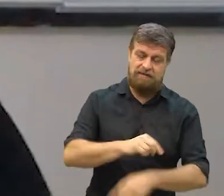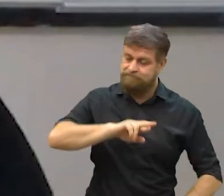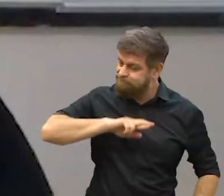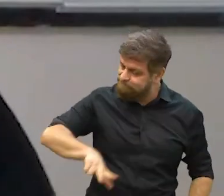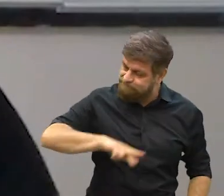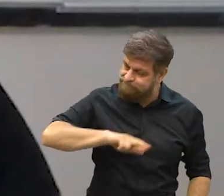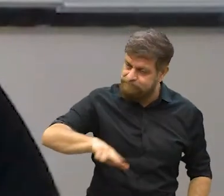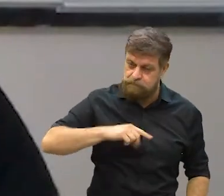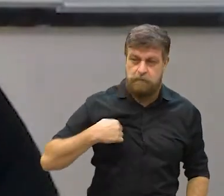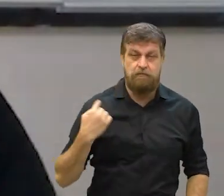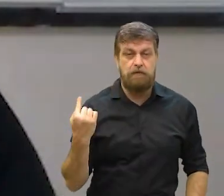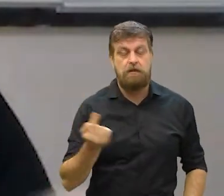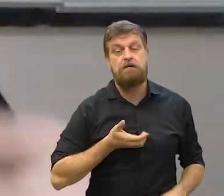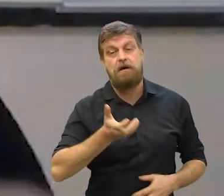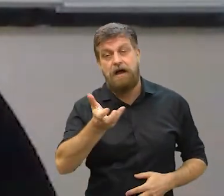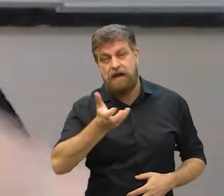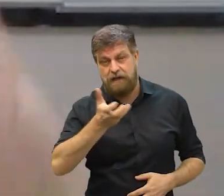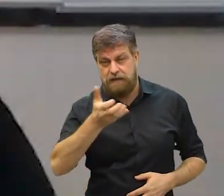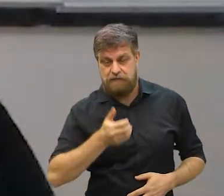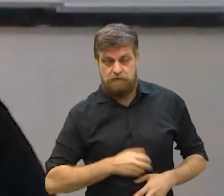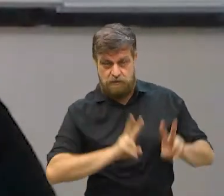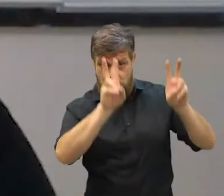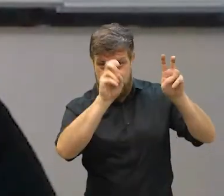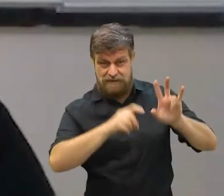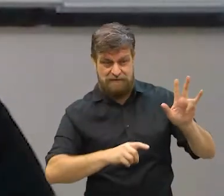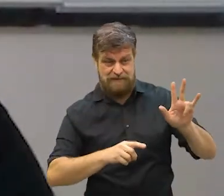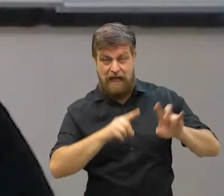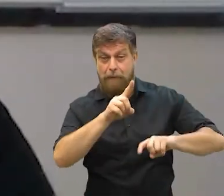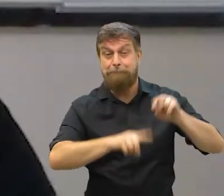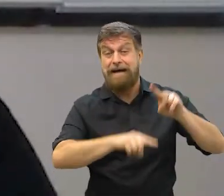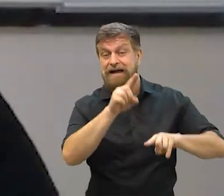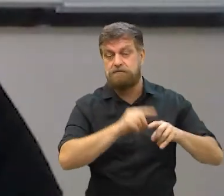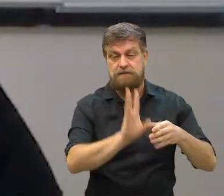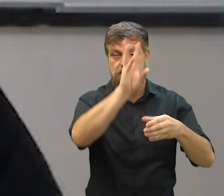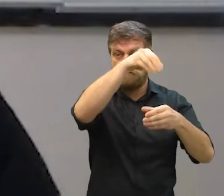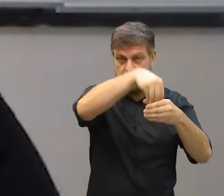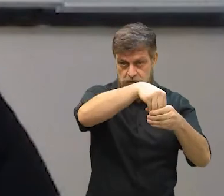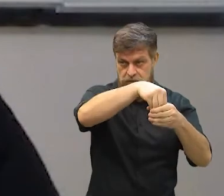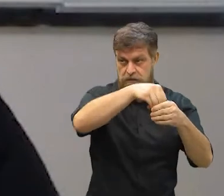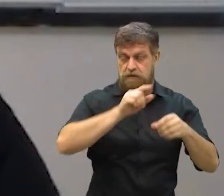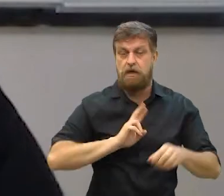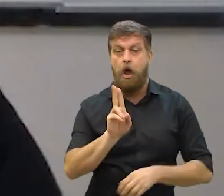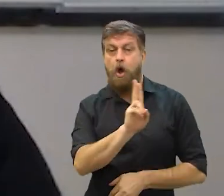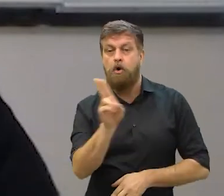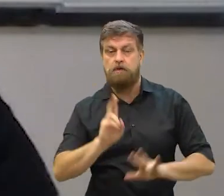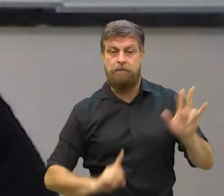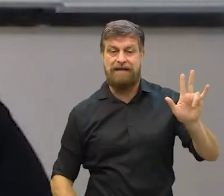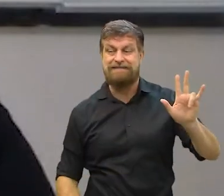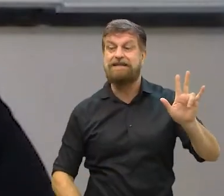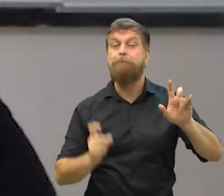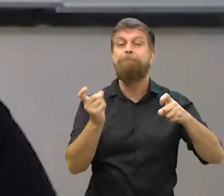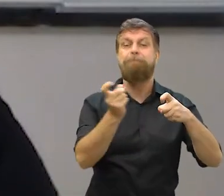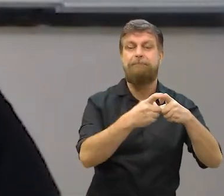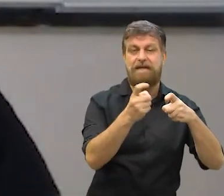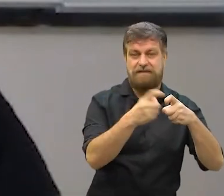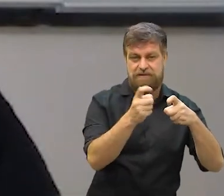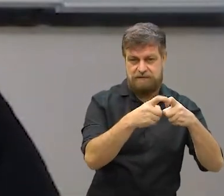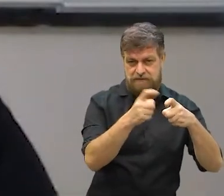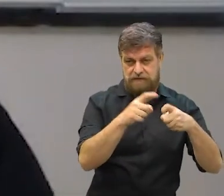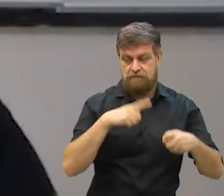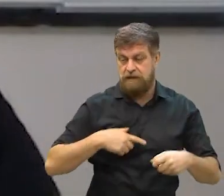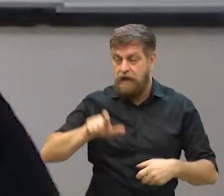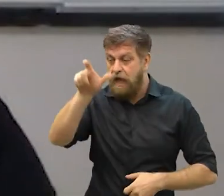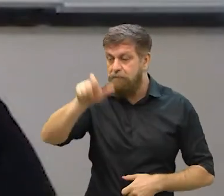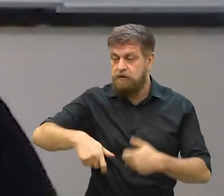isso que nós queremos quando se fala em cannabis medicinal. O próprio nome diz, cannabis medicinal